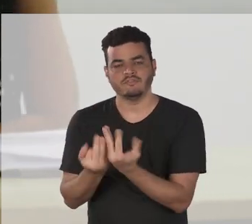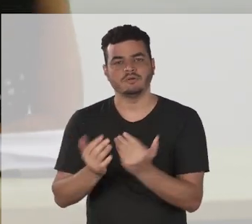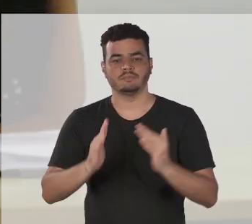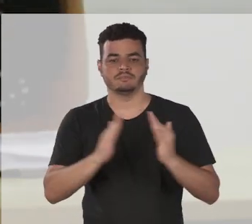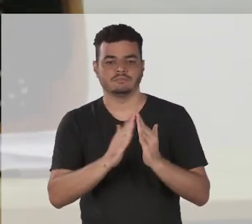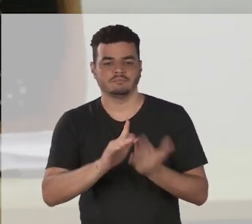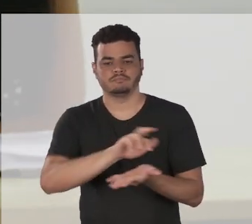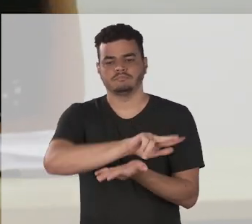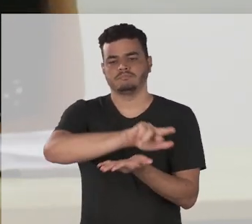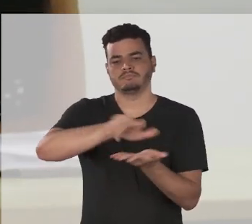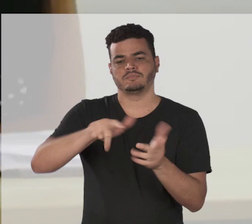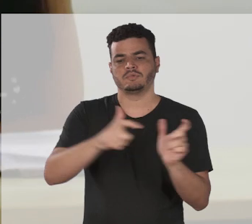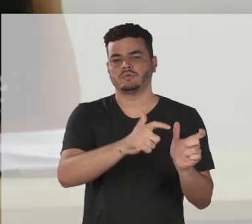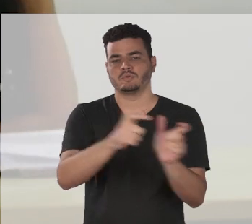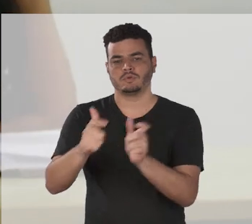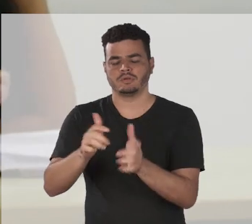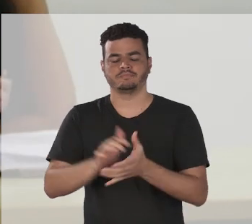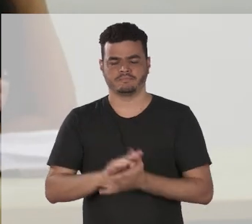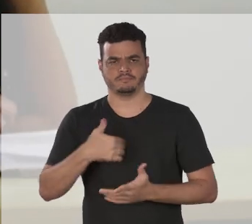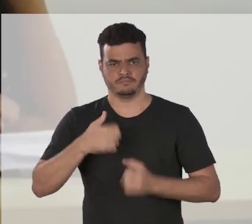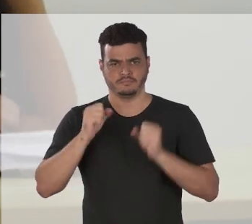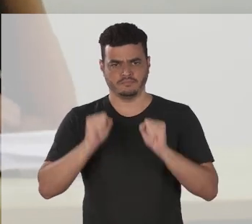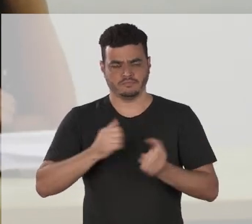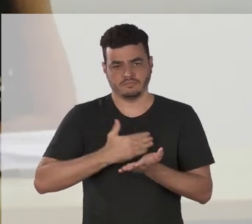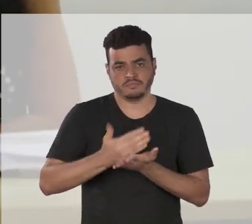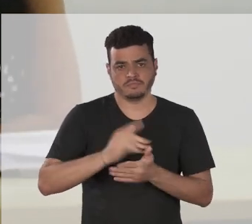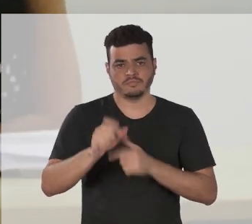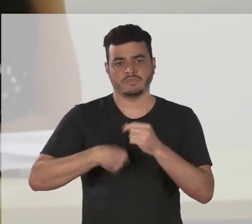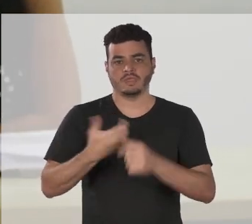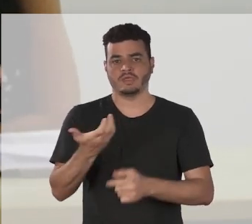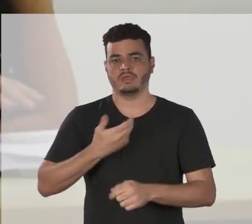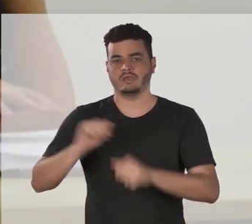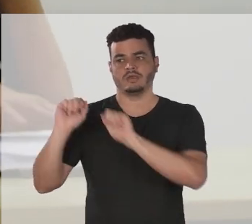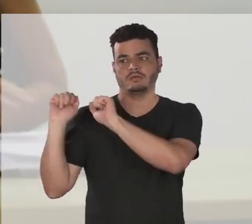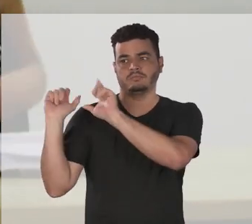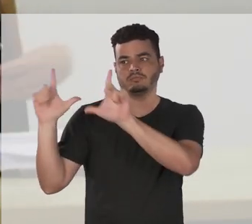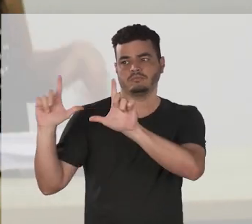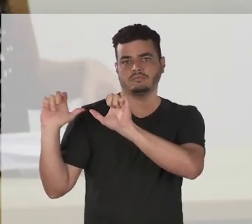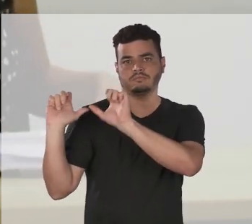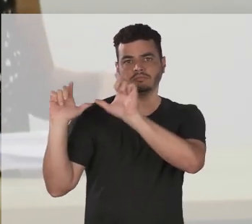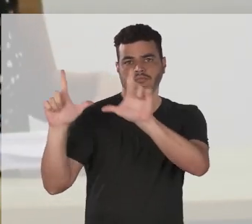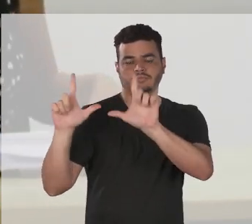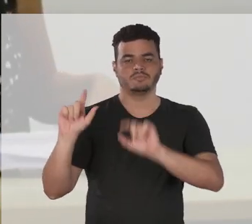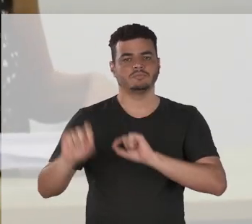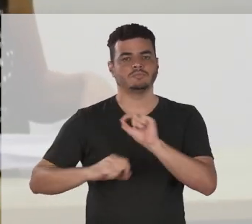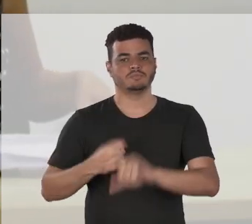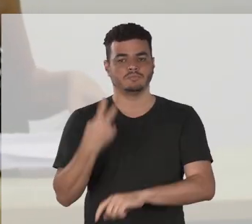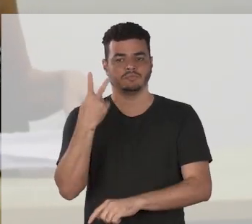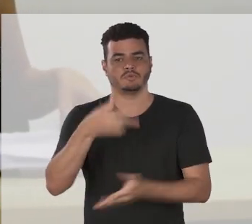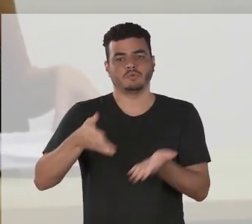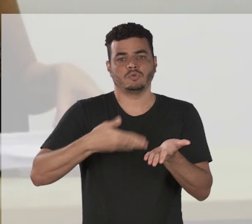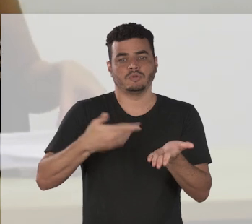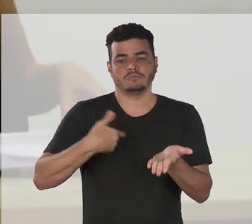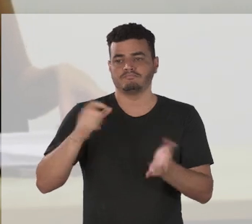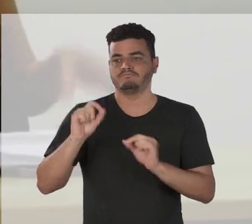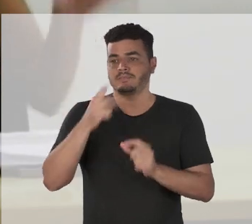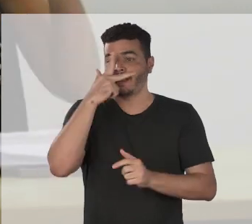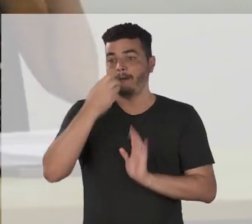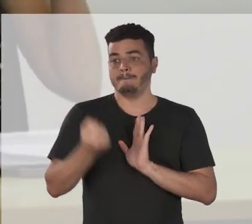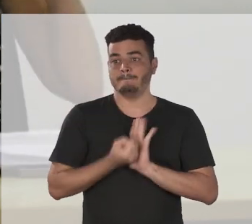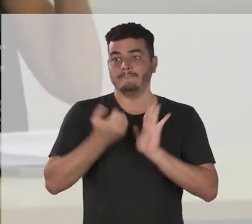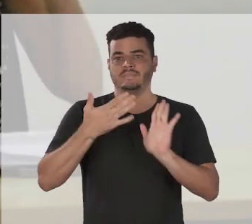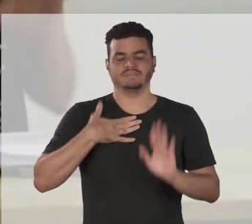na família, em diferentes âmbitos. Para começar, vou compartilhar 2, por aí, obras que me marcaram